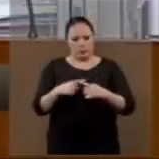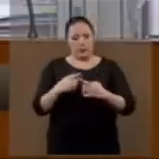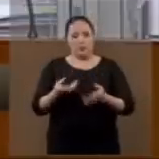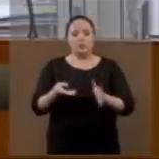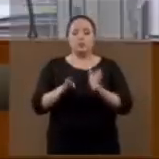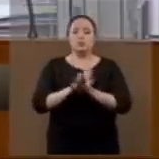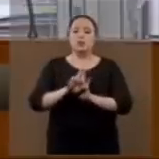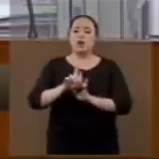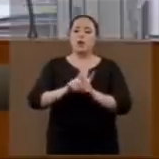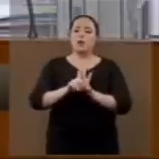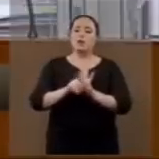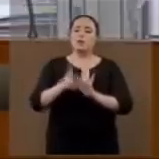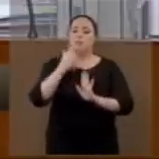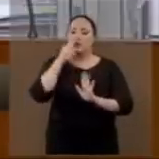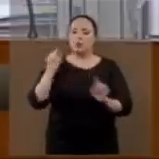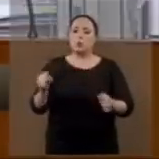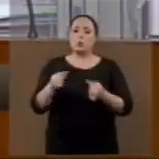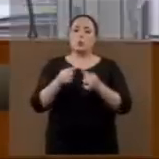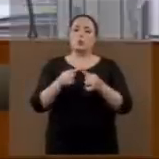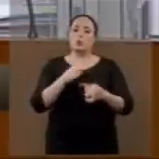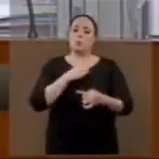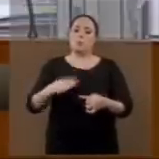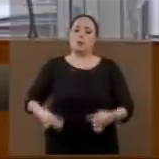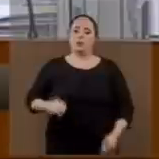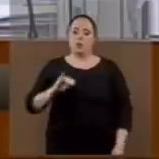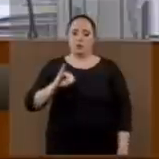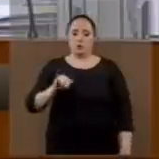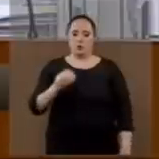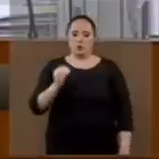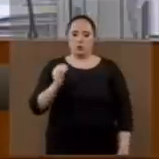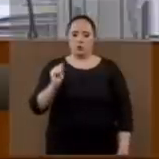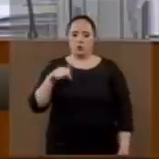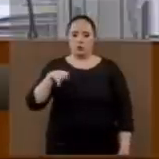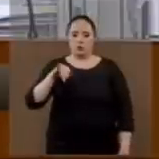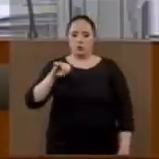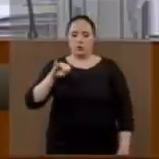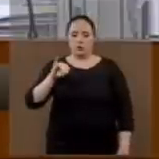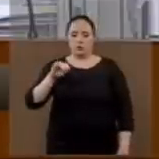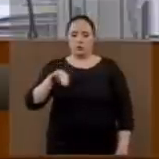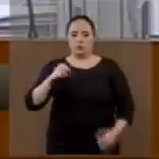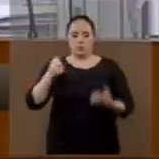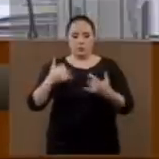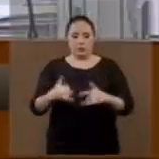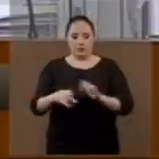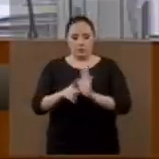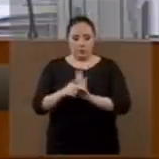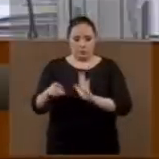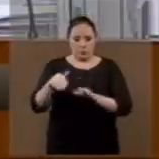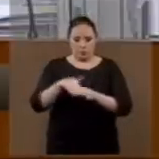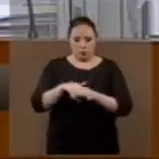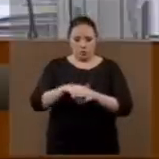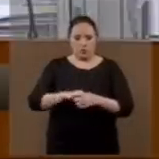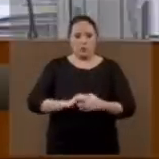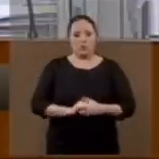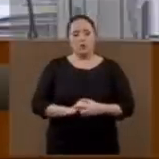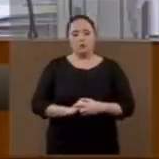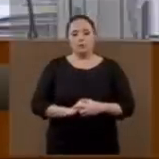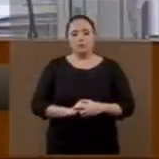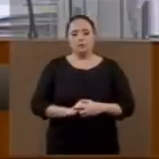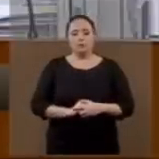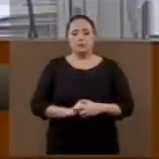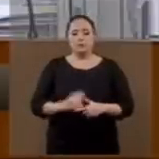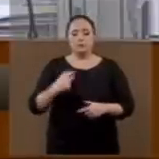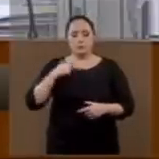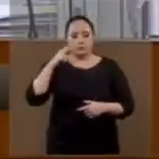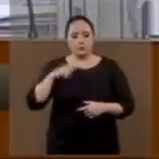exatamente dentro do que o ministro Joaquim Barbosa tinha sinalizado no seu voto. para se dar para se considerar isto